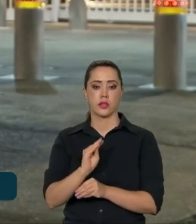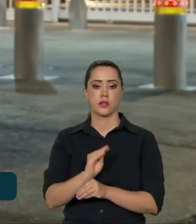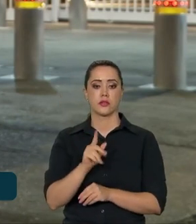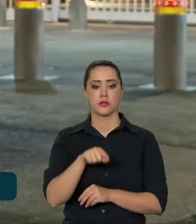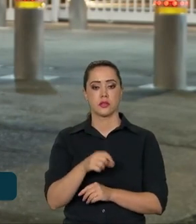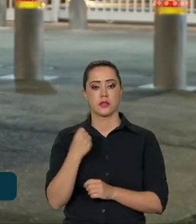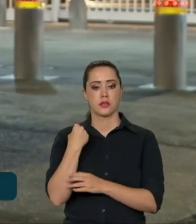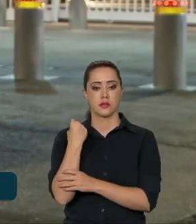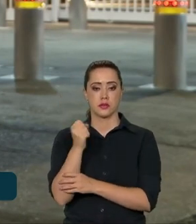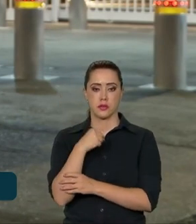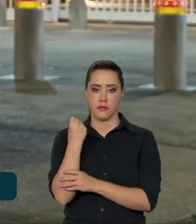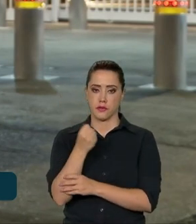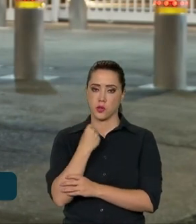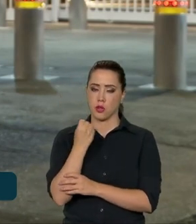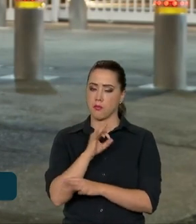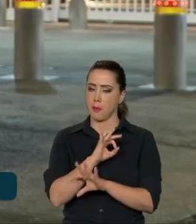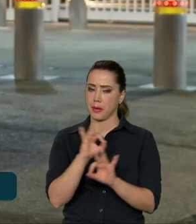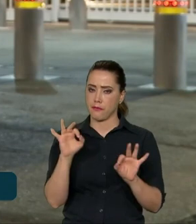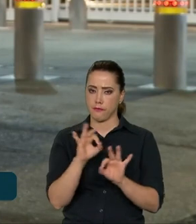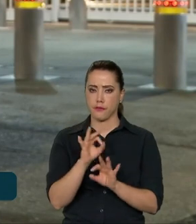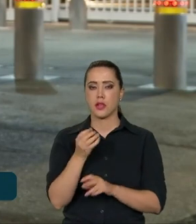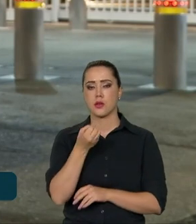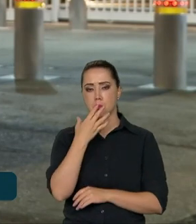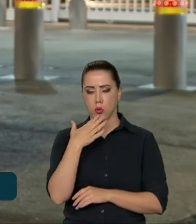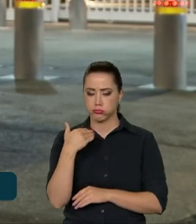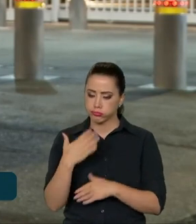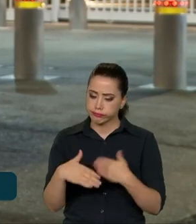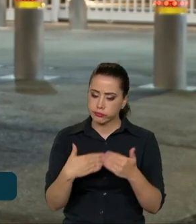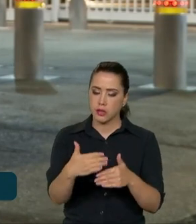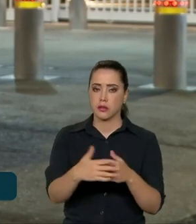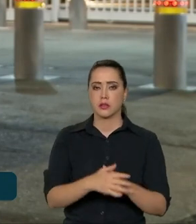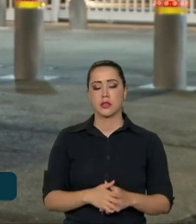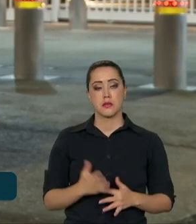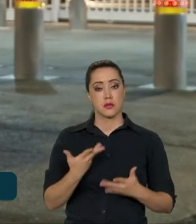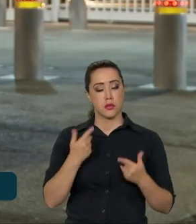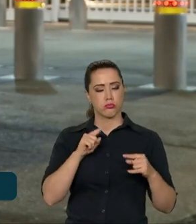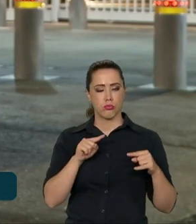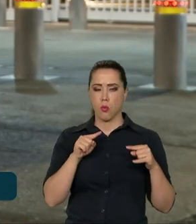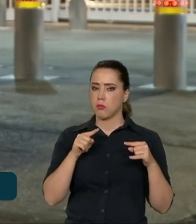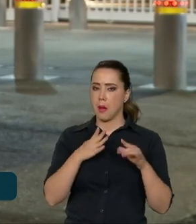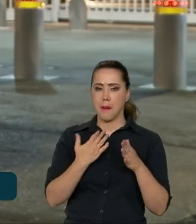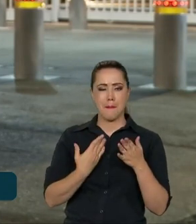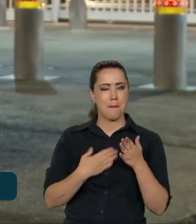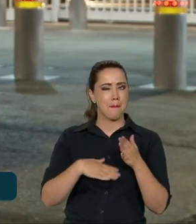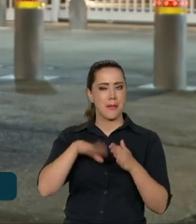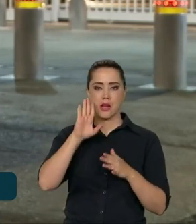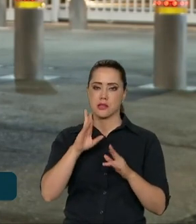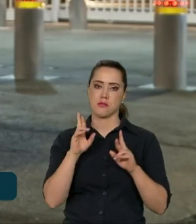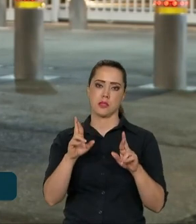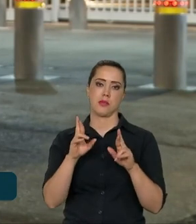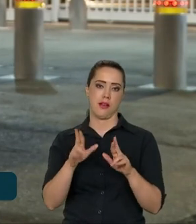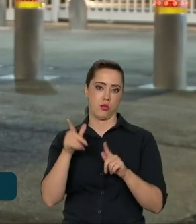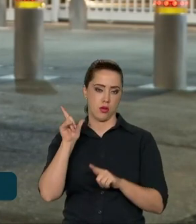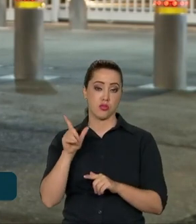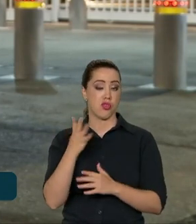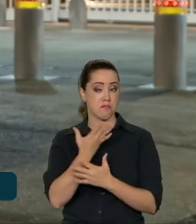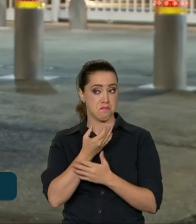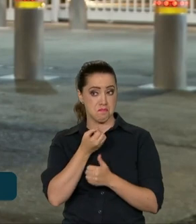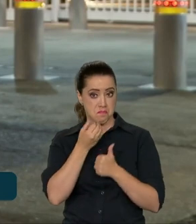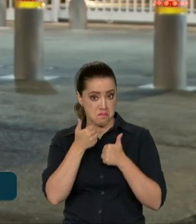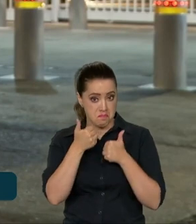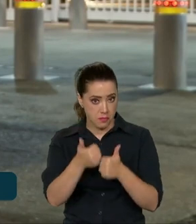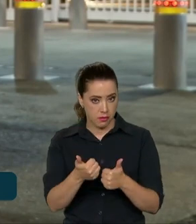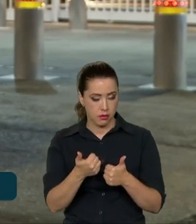a fisioterapia está evoluindo muito bem, além até do que estava esperado para o momento. Então, o presidente segue